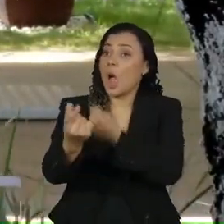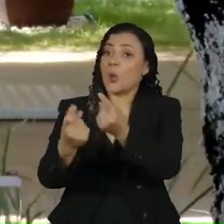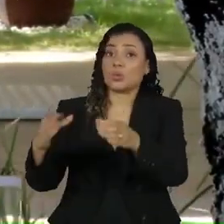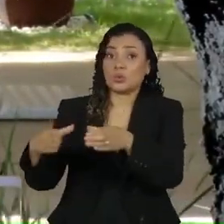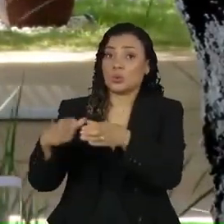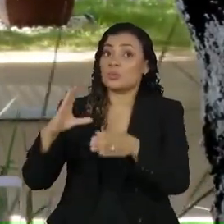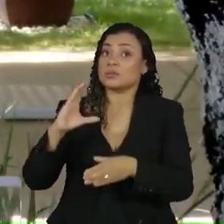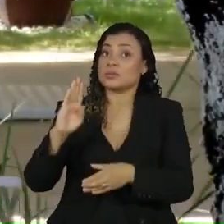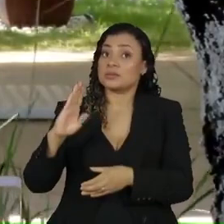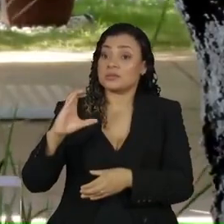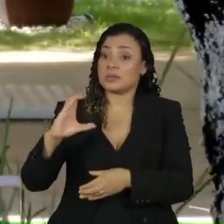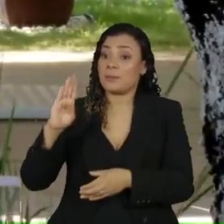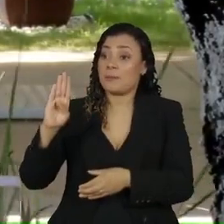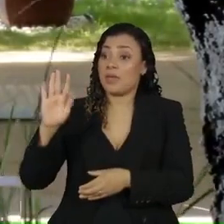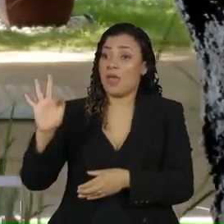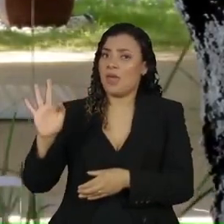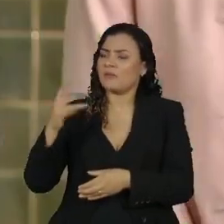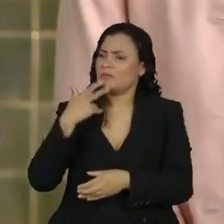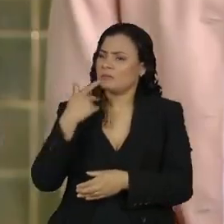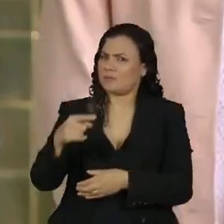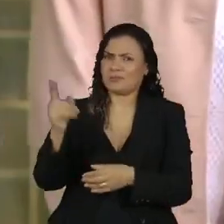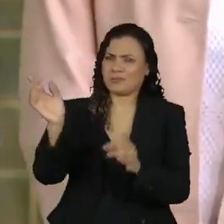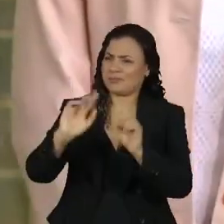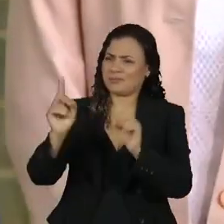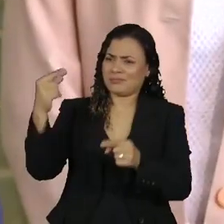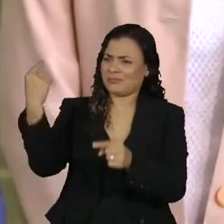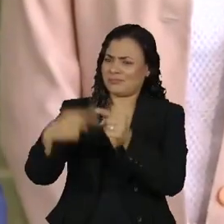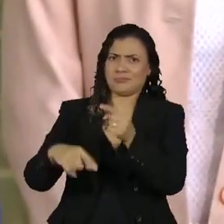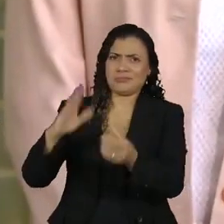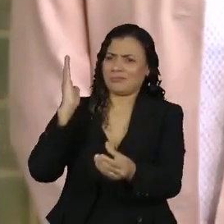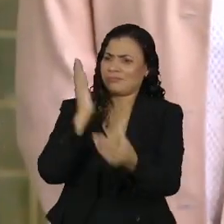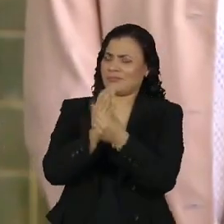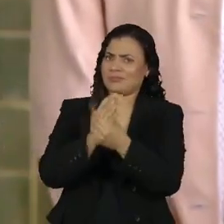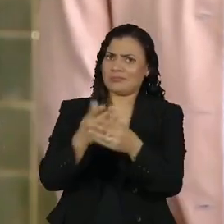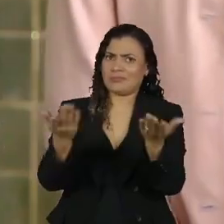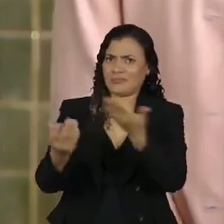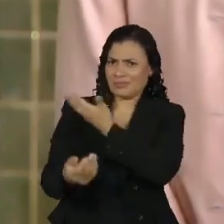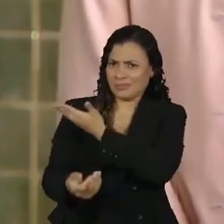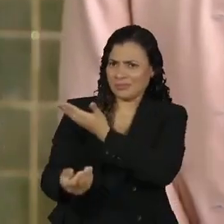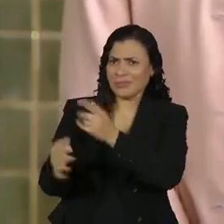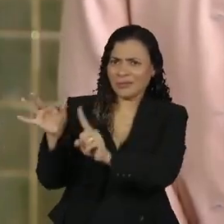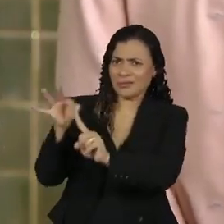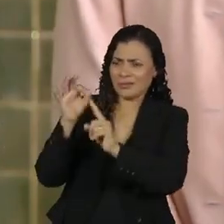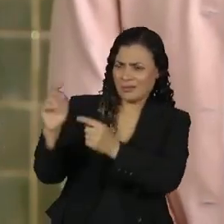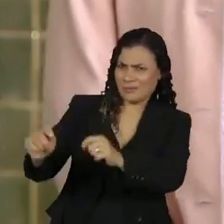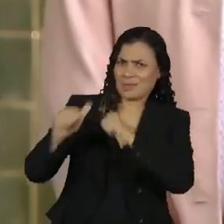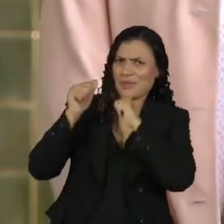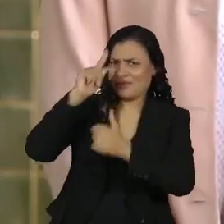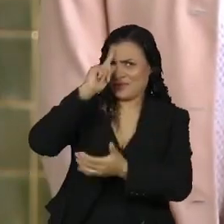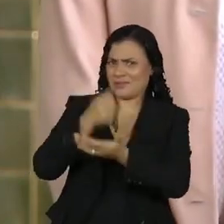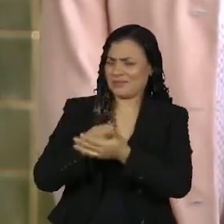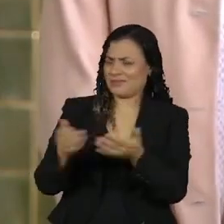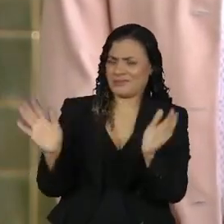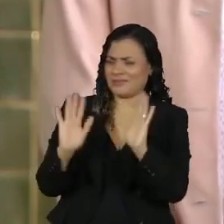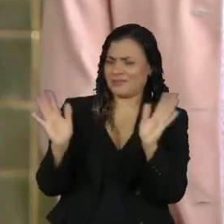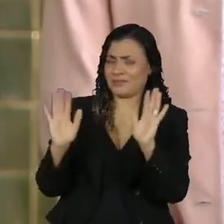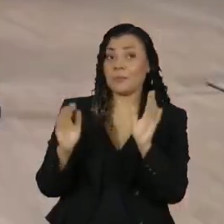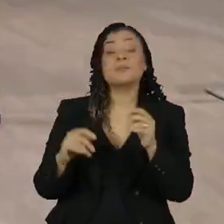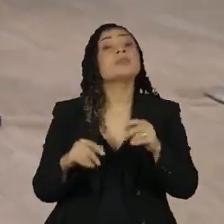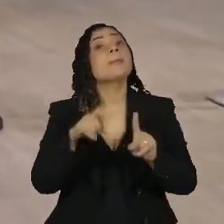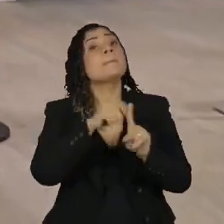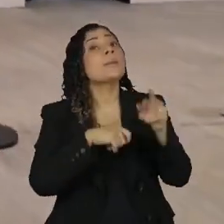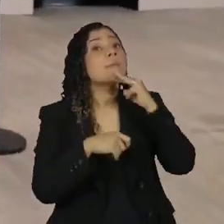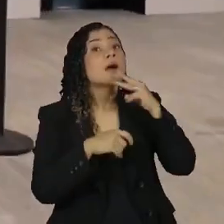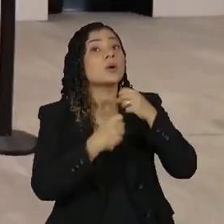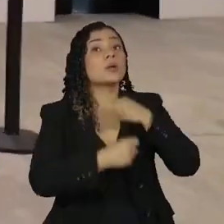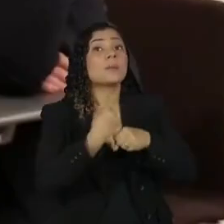CBF na época contestaram o acordo na justiça alegando que Edinaldo poderia ser beneficiado com a decisão em março do ano passado